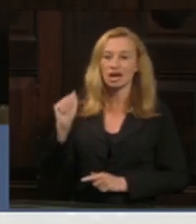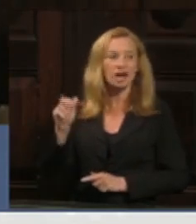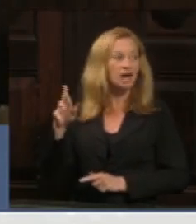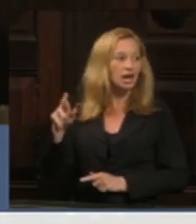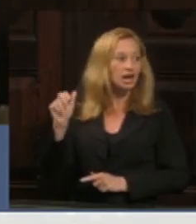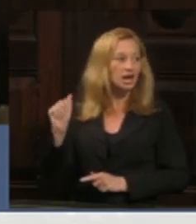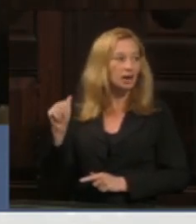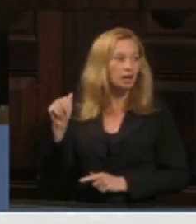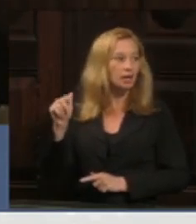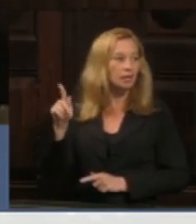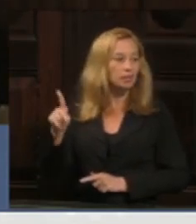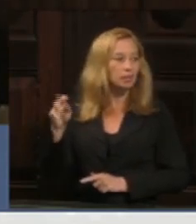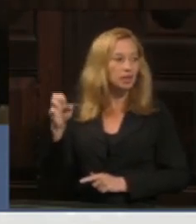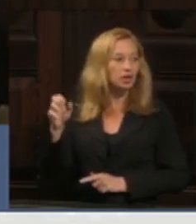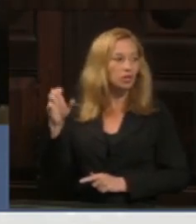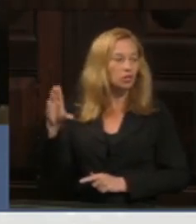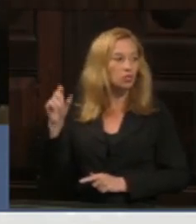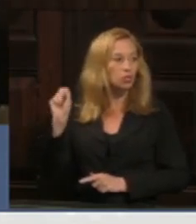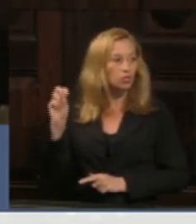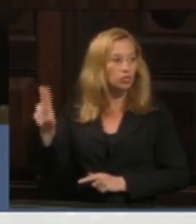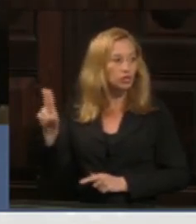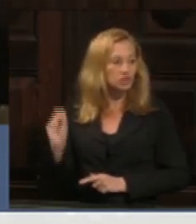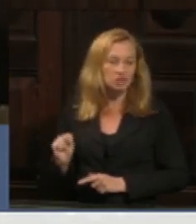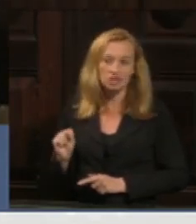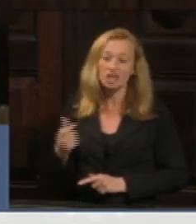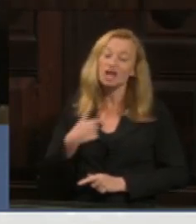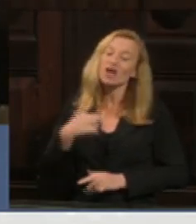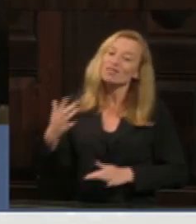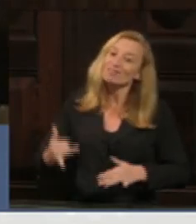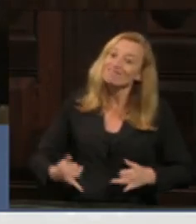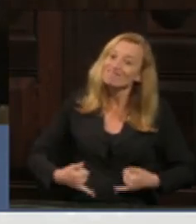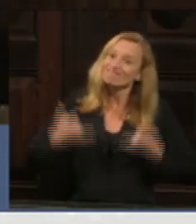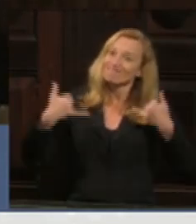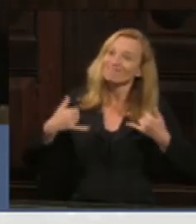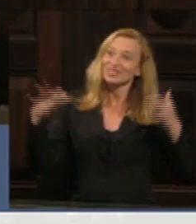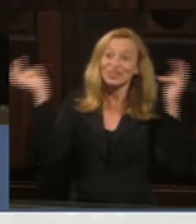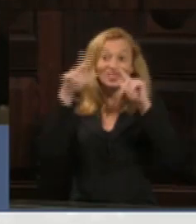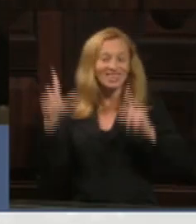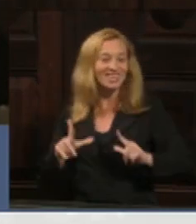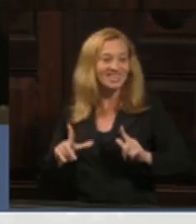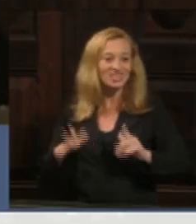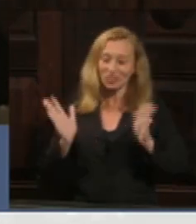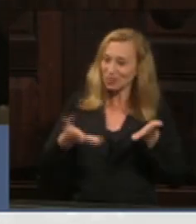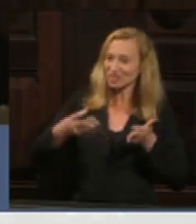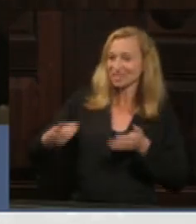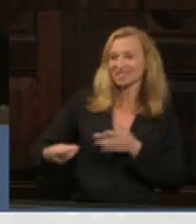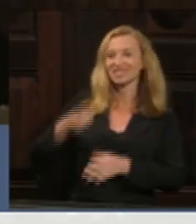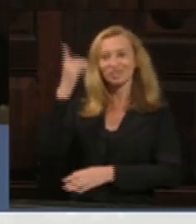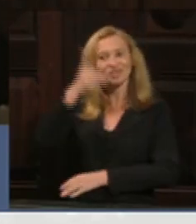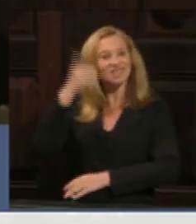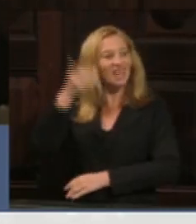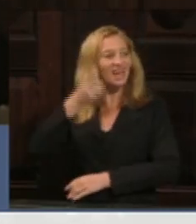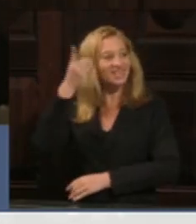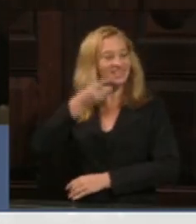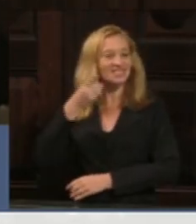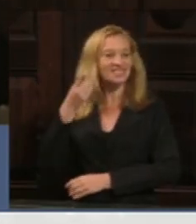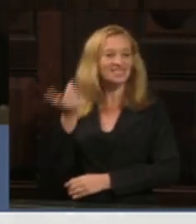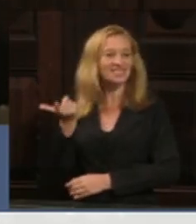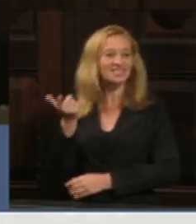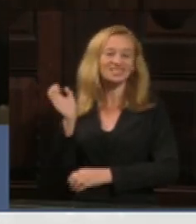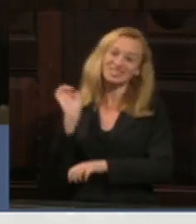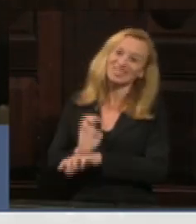sinto muito feliz de hoje estar aqui como deputado estadual, podendo parabenizar